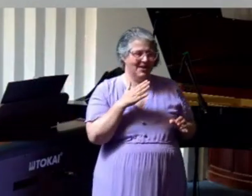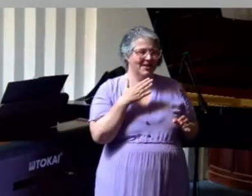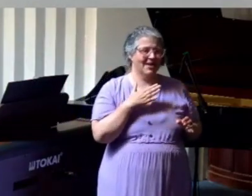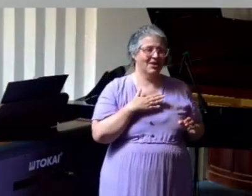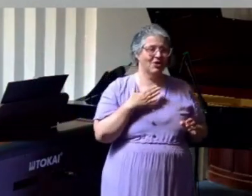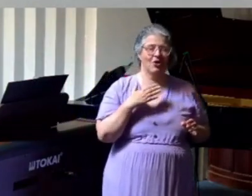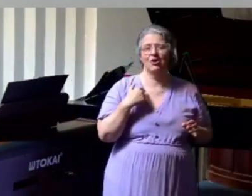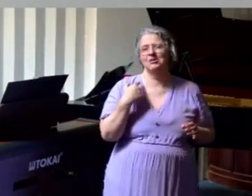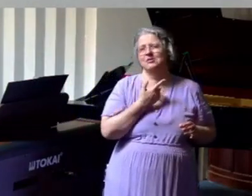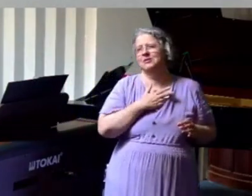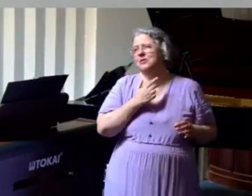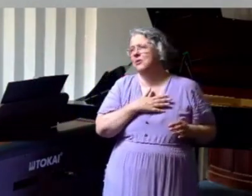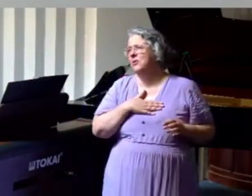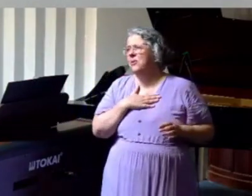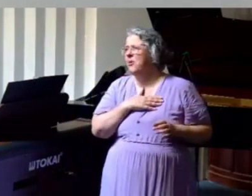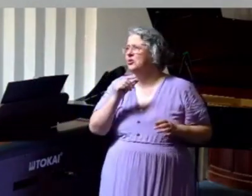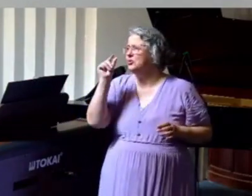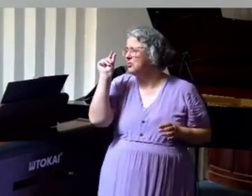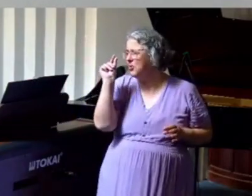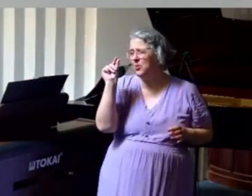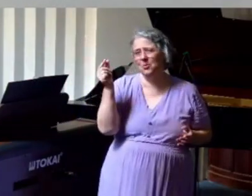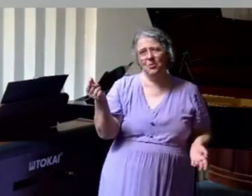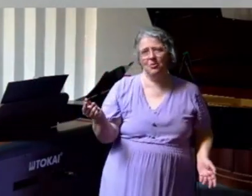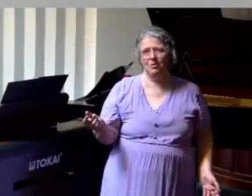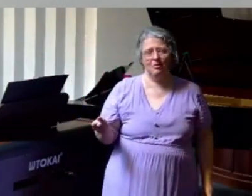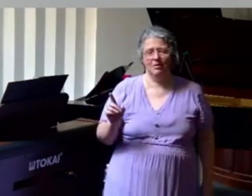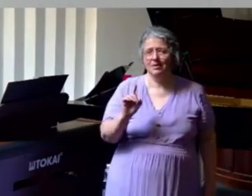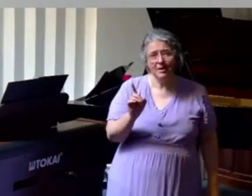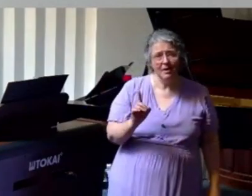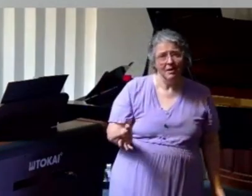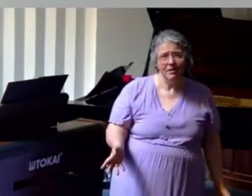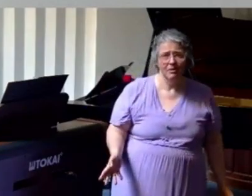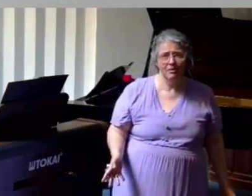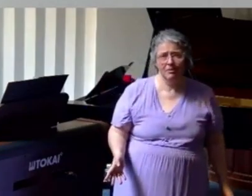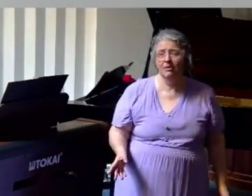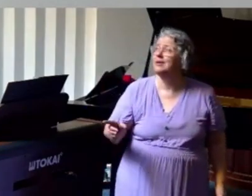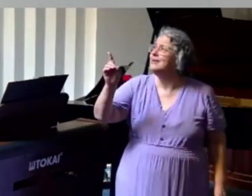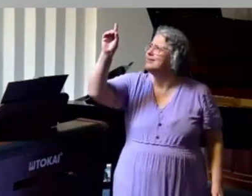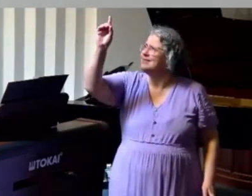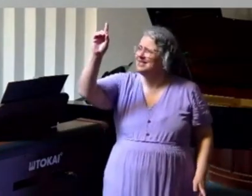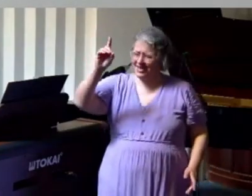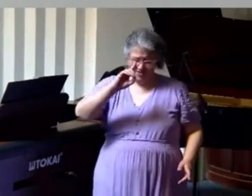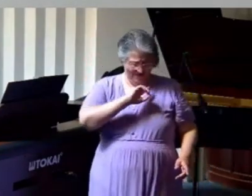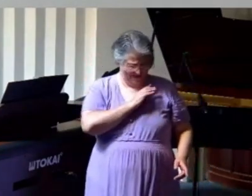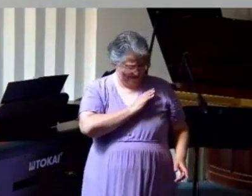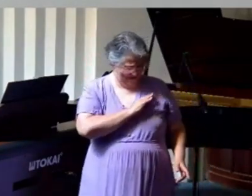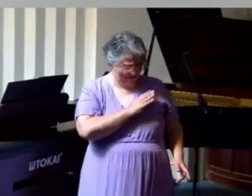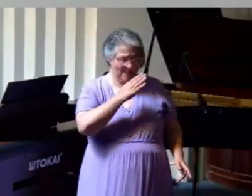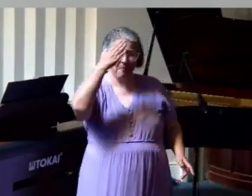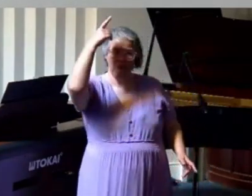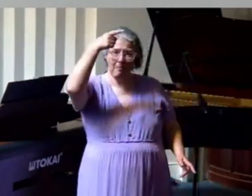se lembre dele também na nossa vida. Deus governa o nosso coração ou não mora